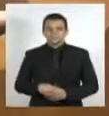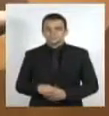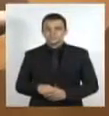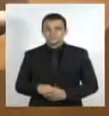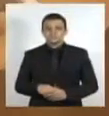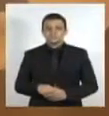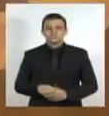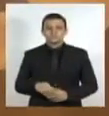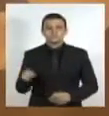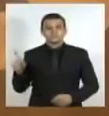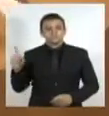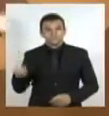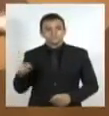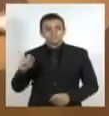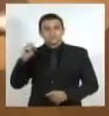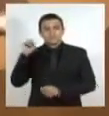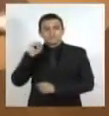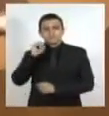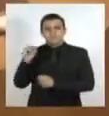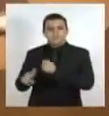foi agredido verbalmente